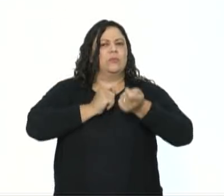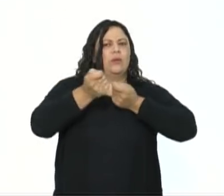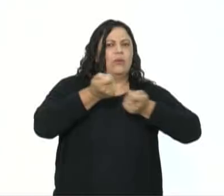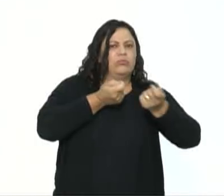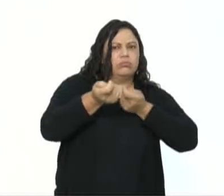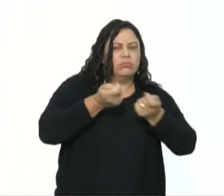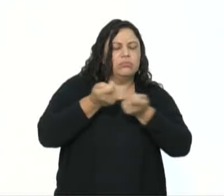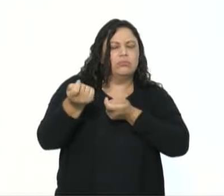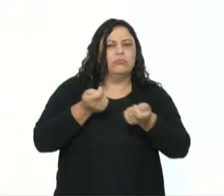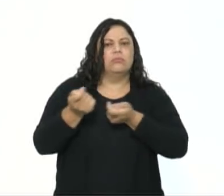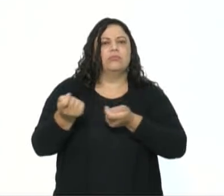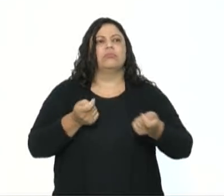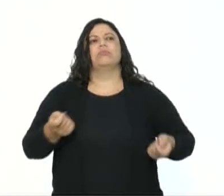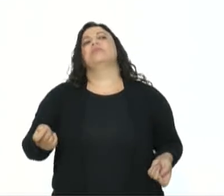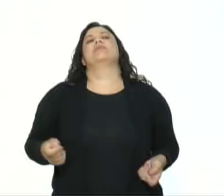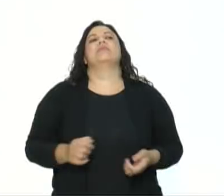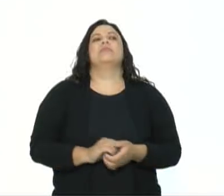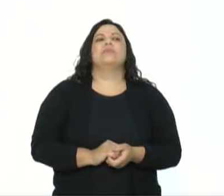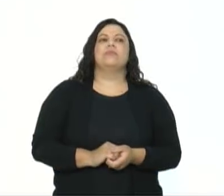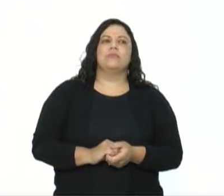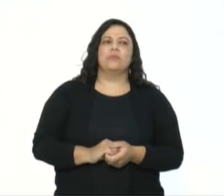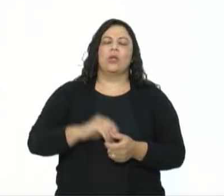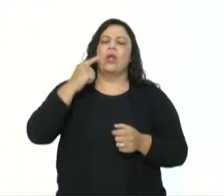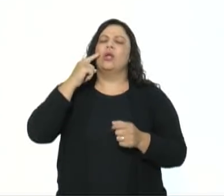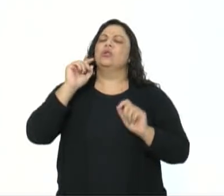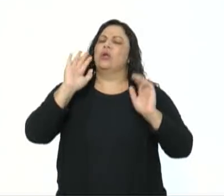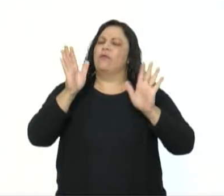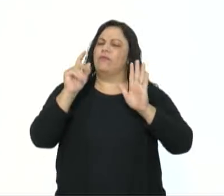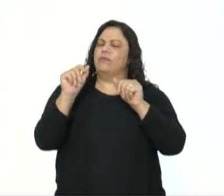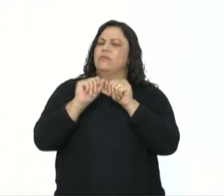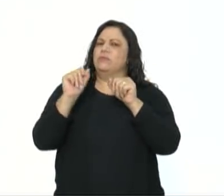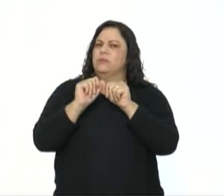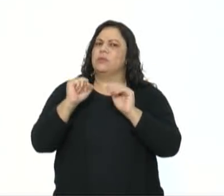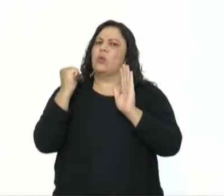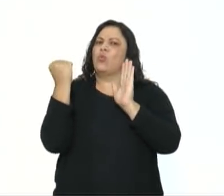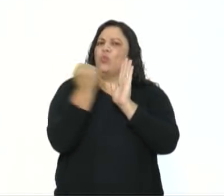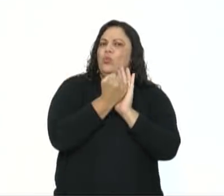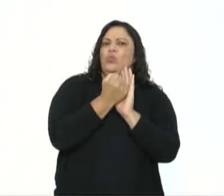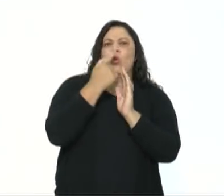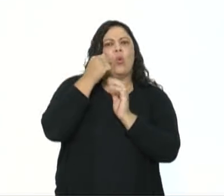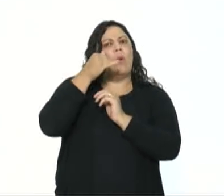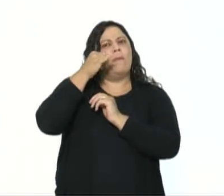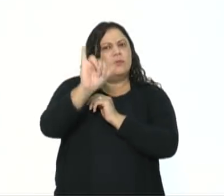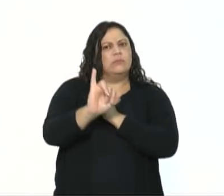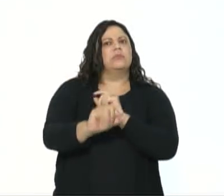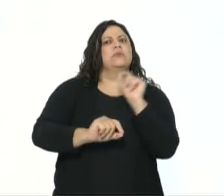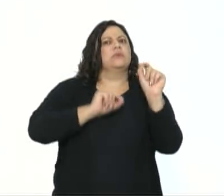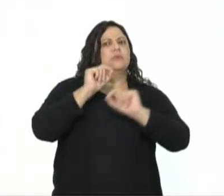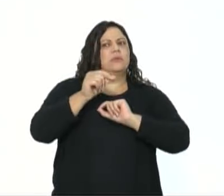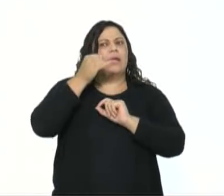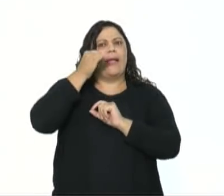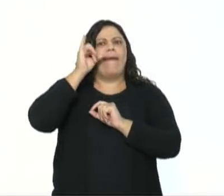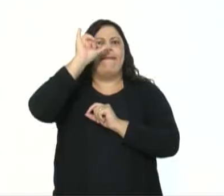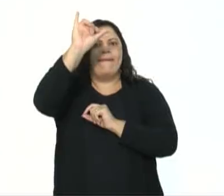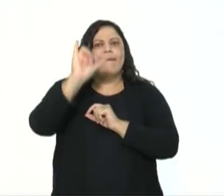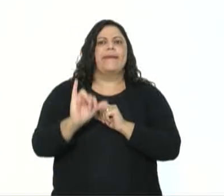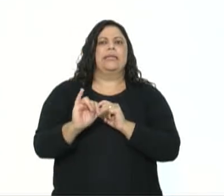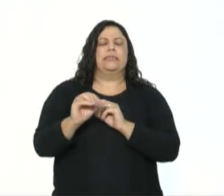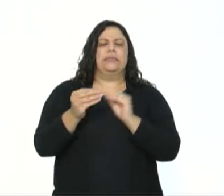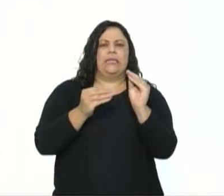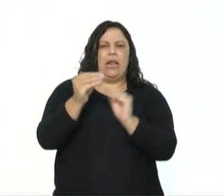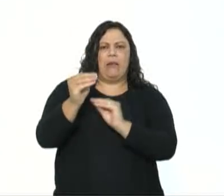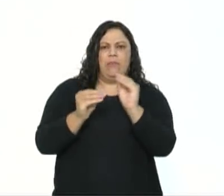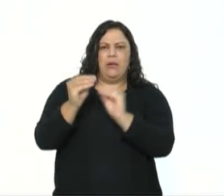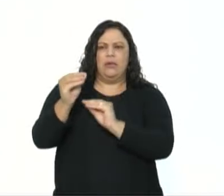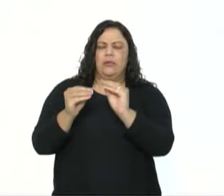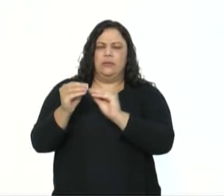no Brasil. O documento tem 2 objetivos principais. O primeiro é prevenir a dispersão do molusco em áreas